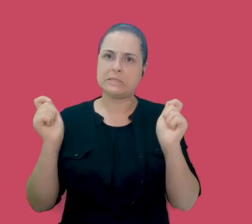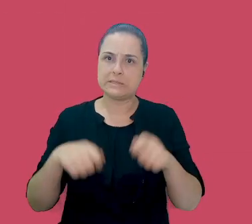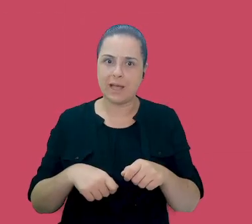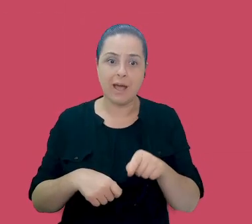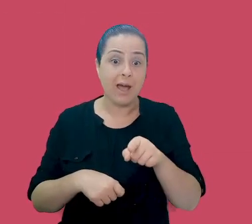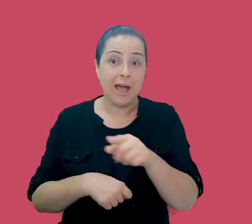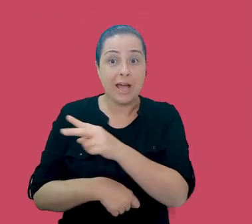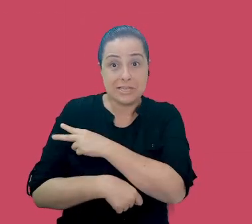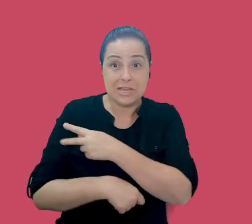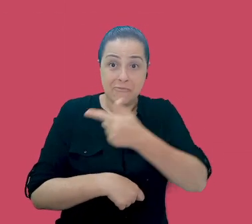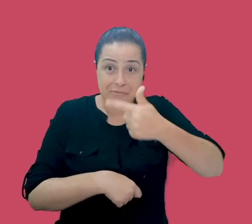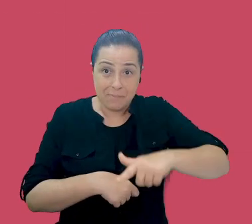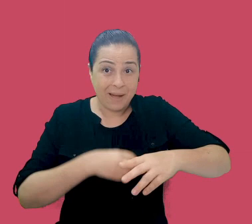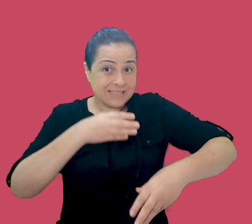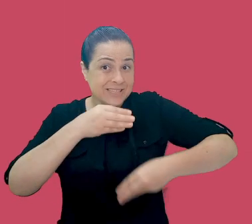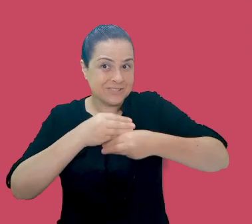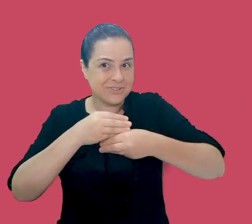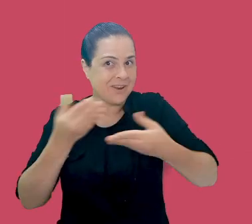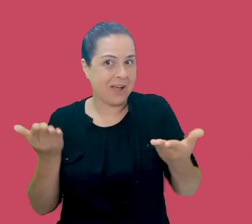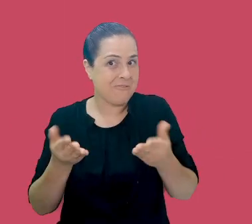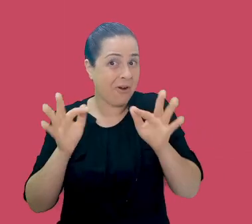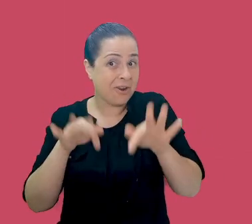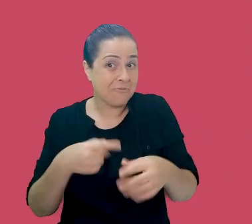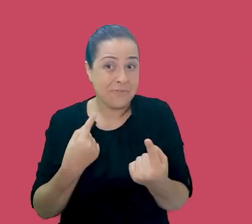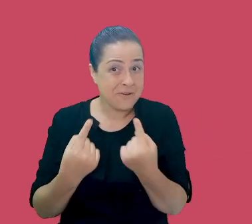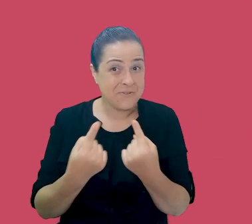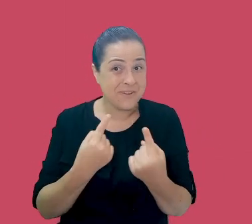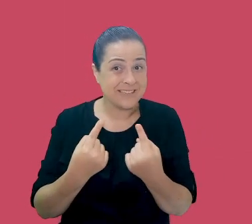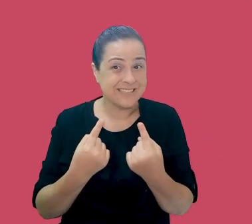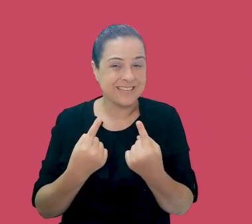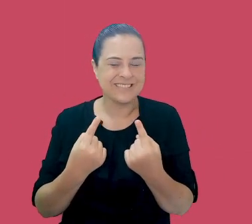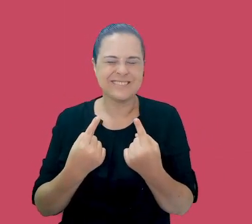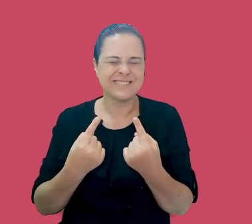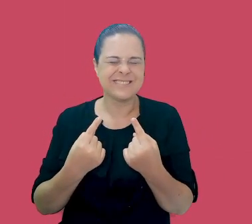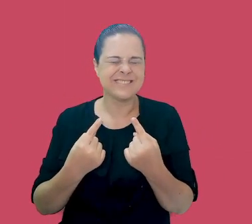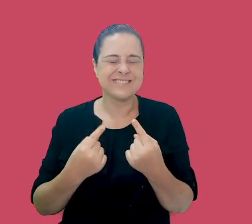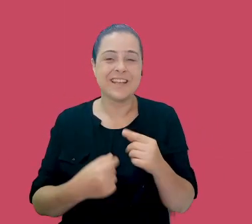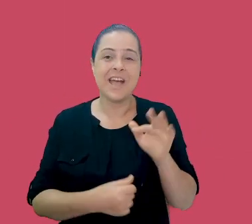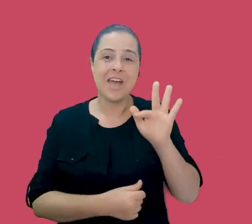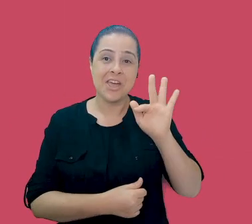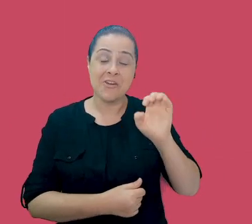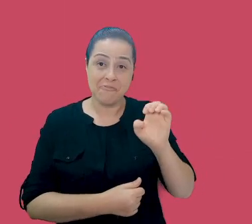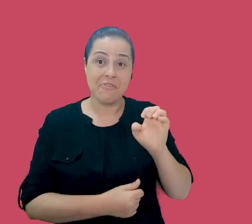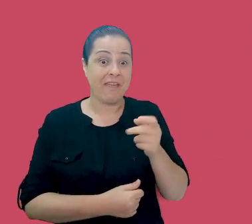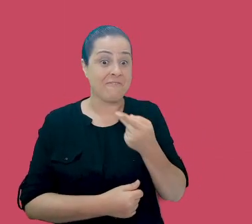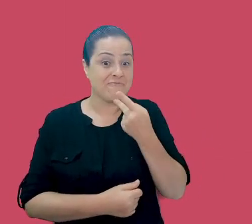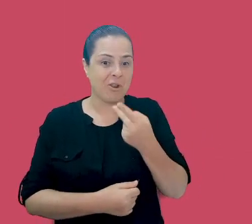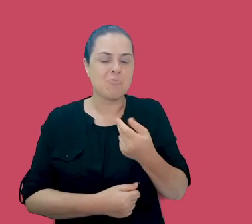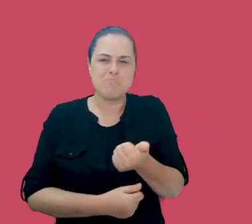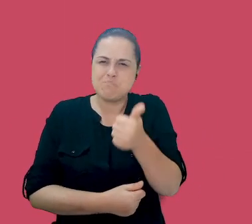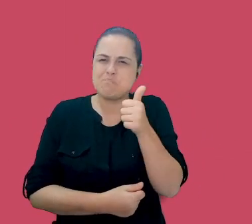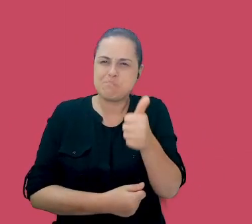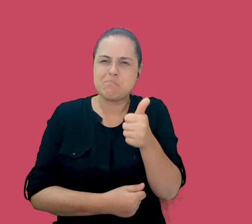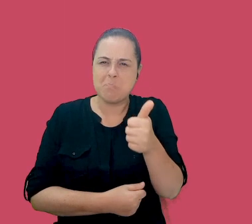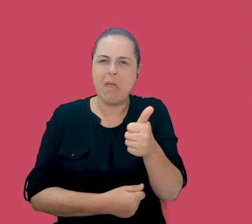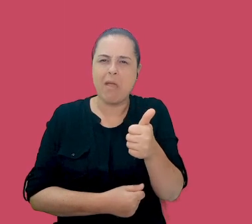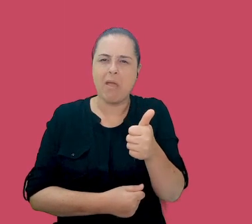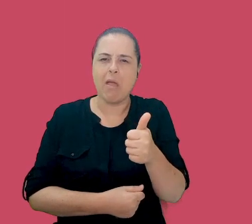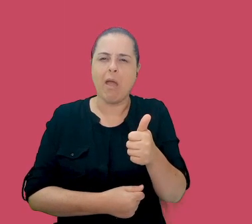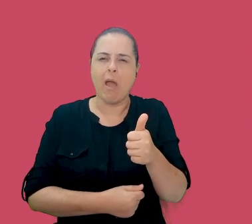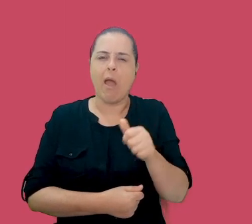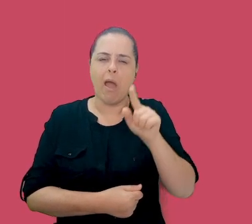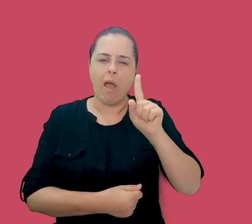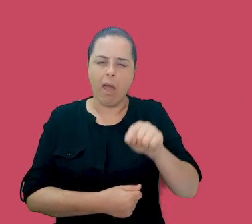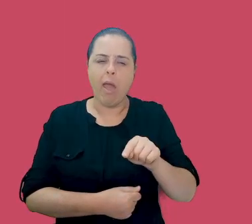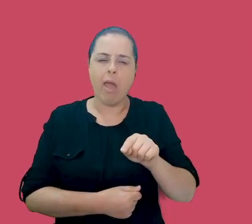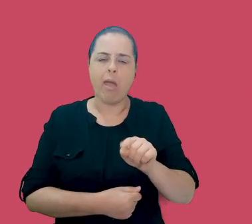Mais alguma coisa, chefa, para adicionar aqui no finalzinho? Não, eu acho que o Fê falou muito bem que a ferramenta funciona como um grande rascunho, né?